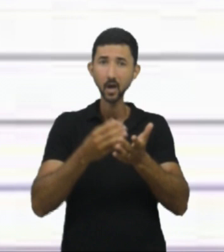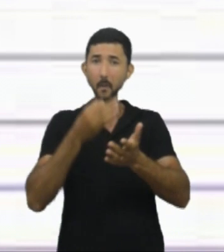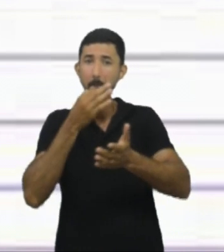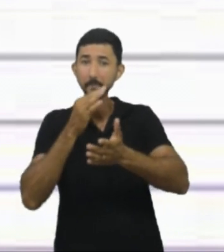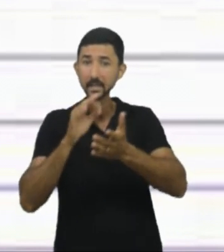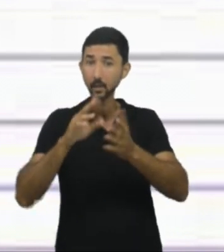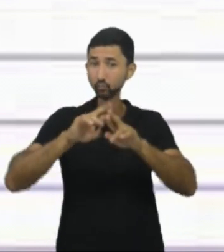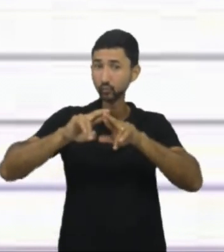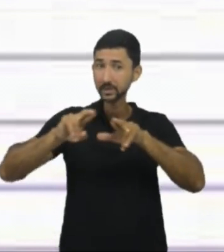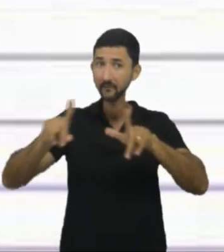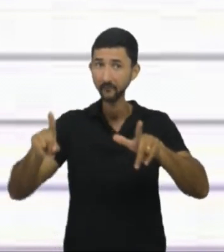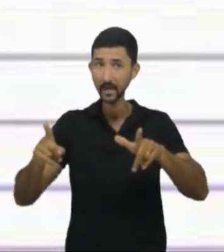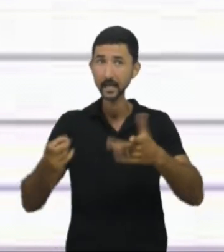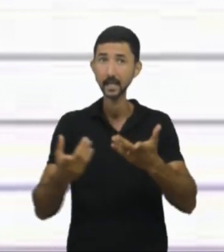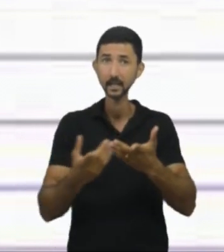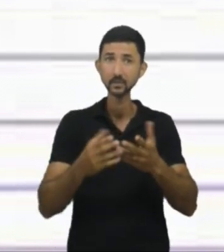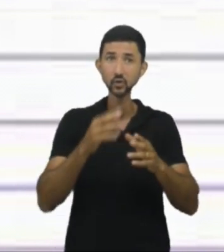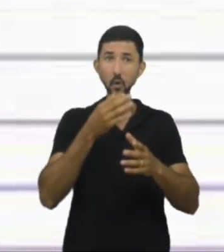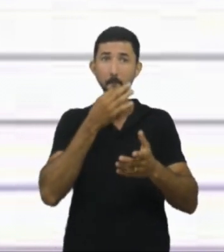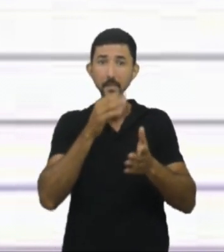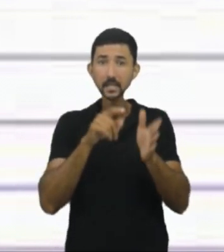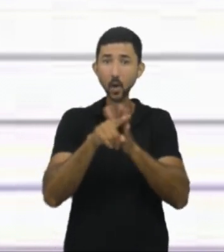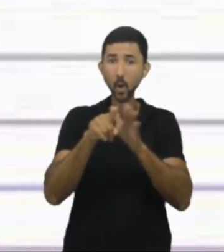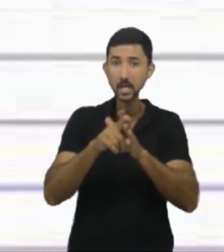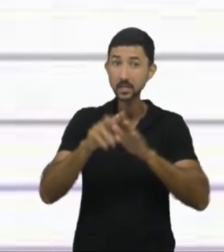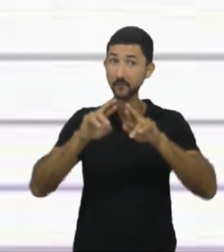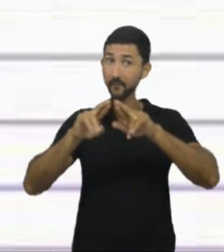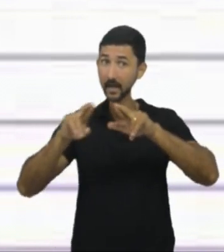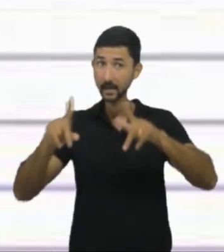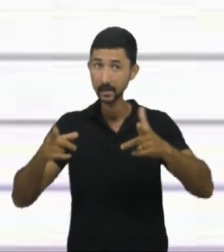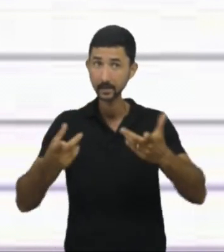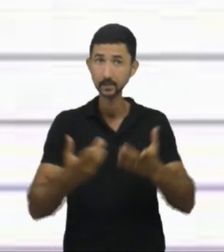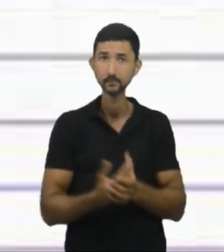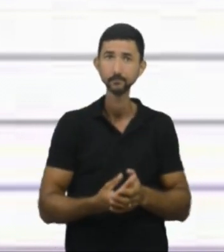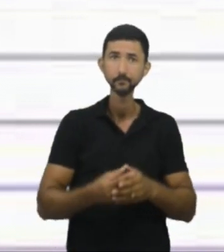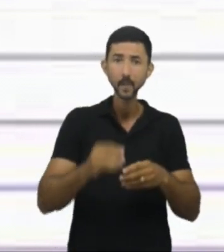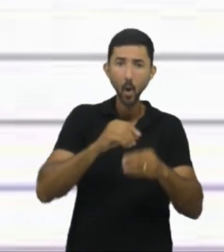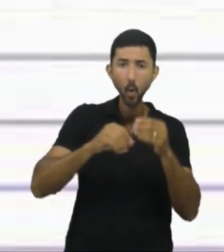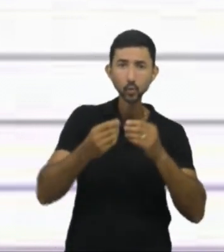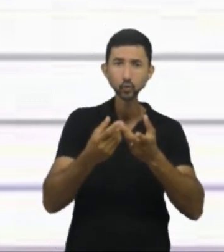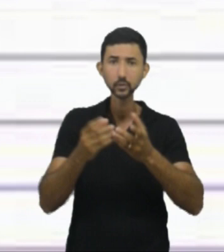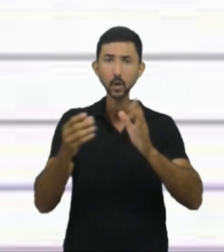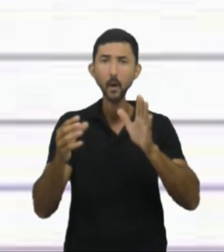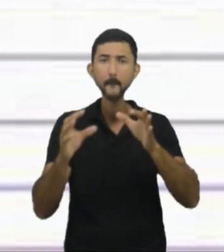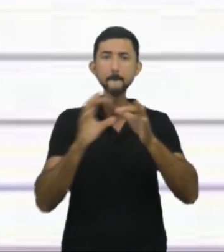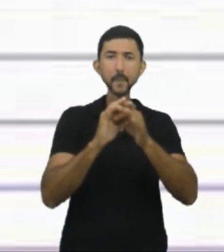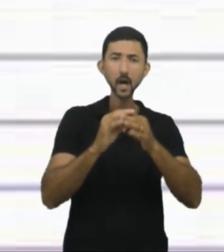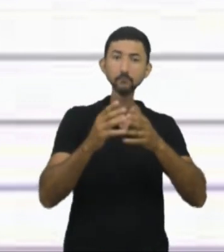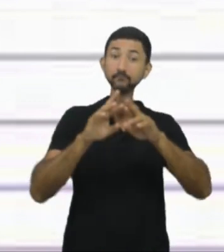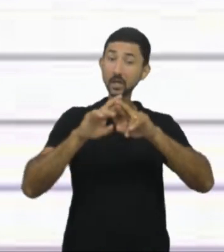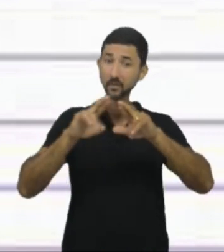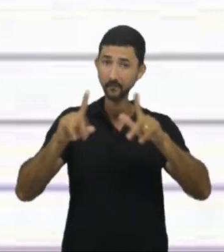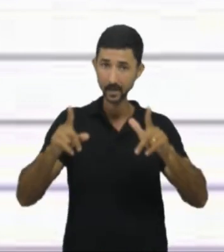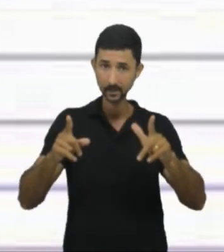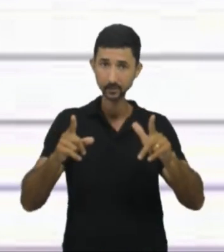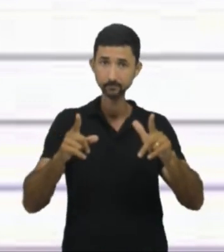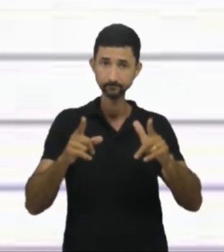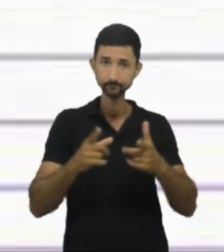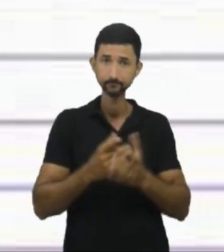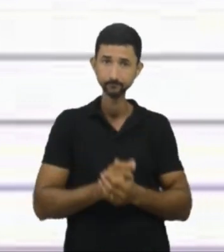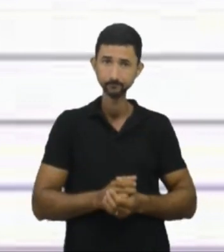são duas coisas diferentes. Opinião e argumento são duas coisas diferentes. Articulação e conectores são duas coisas